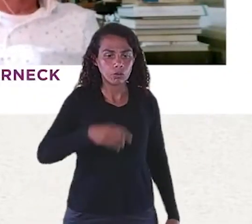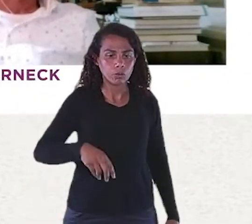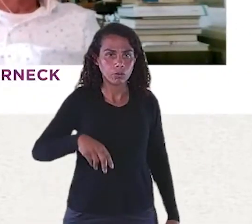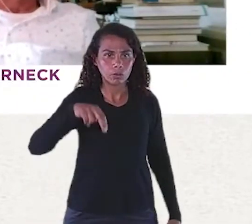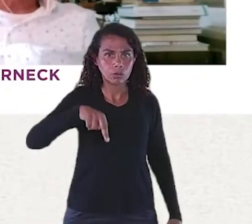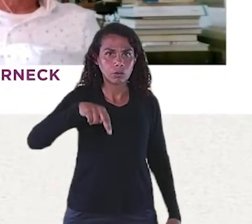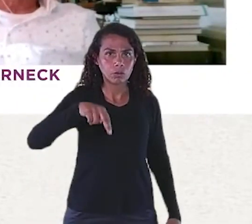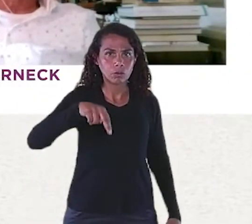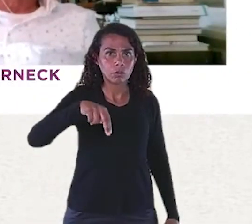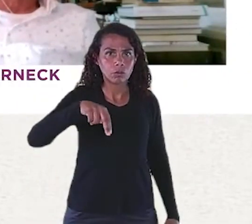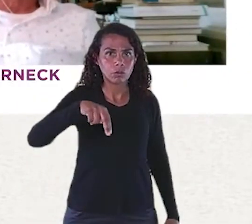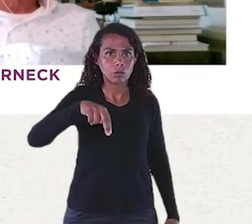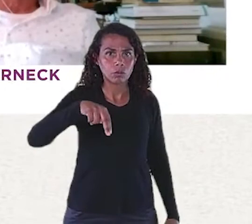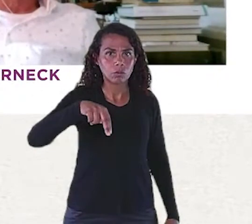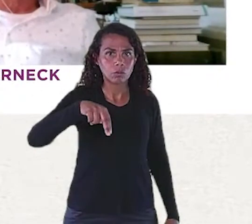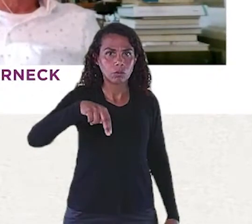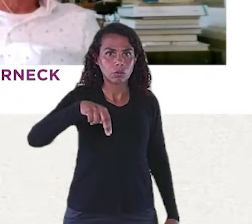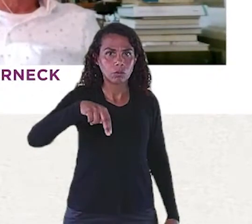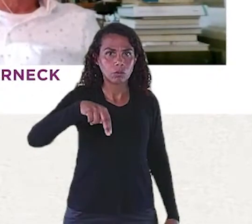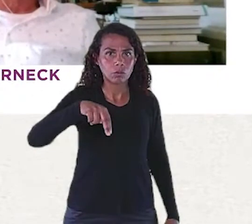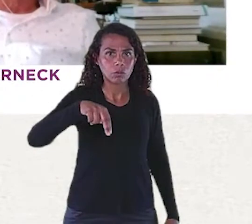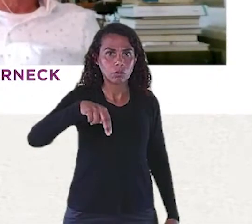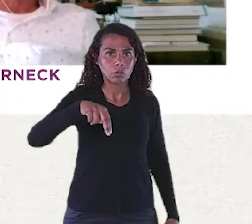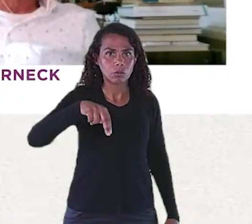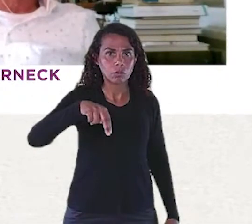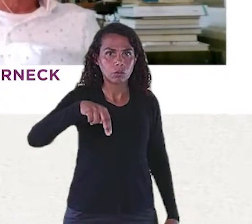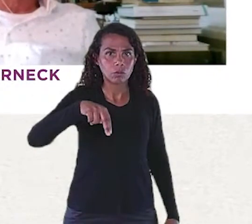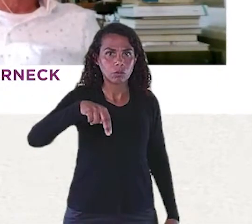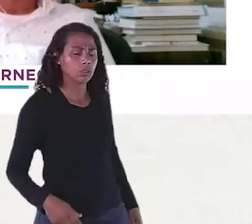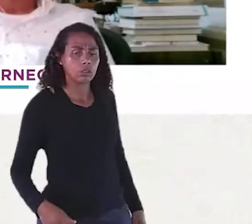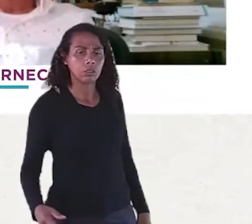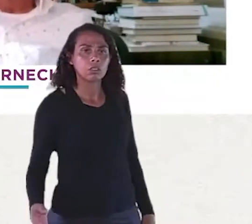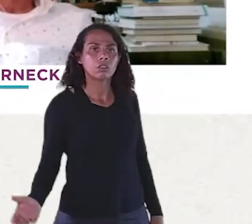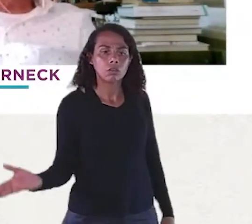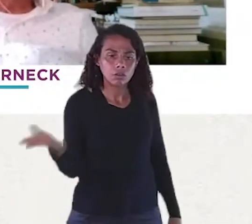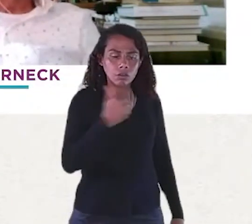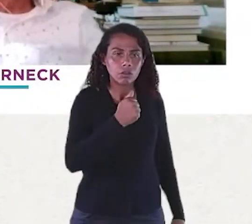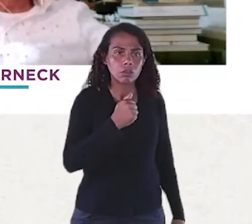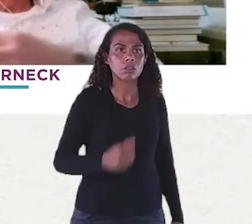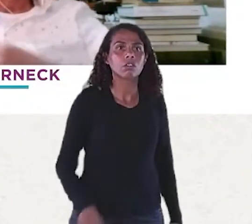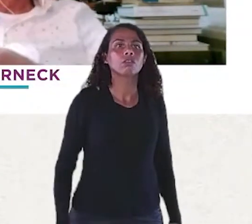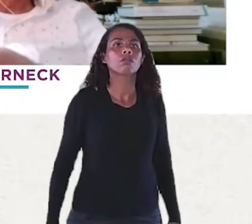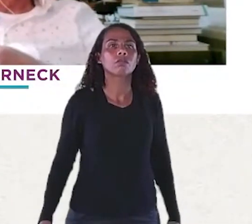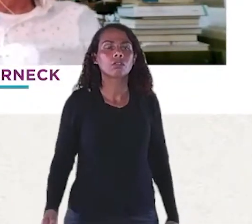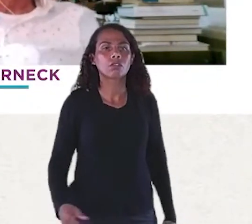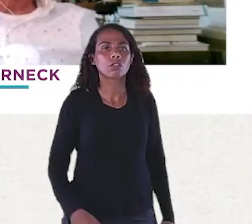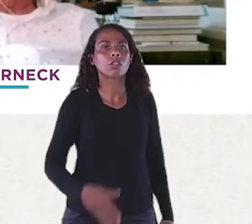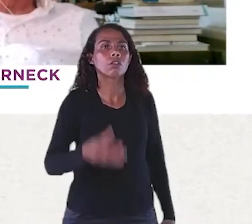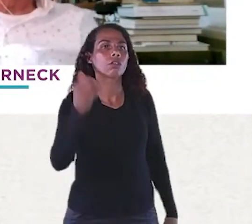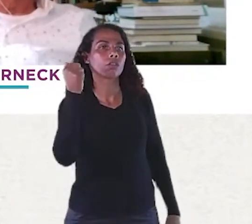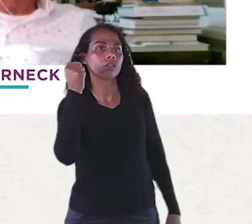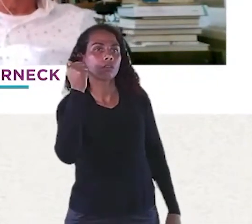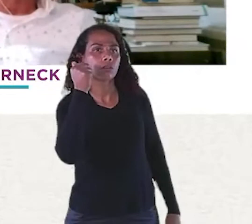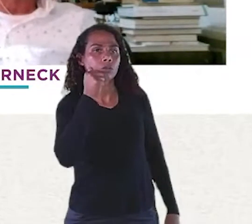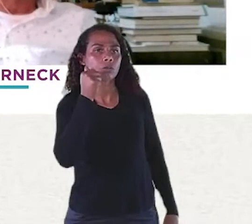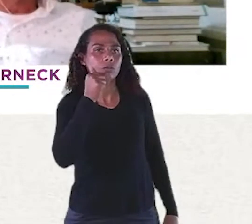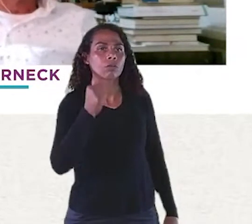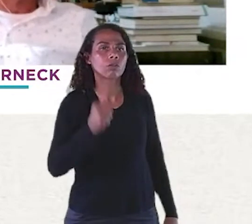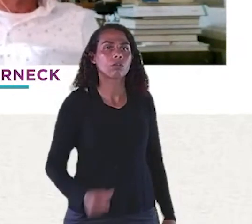foi lá. Aí tinha um bando de senhores de paletó em Manaus, umas senhoras de bolsa, de pendurada,